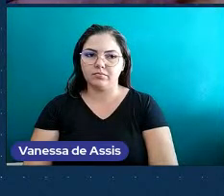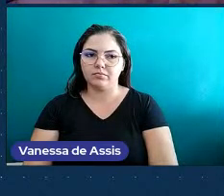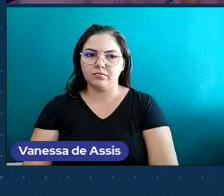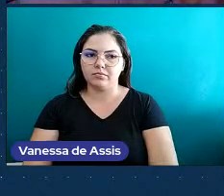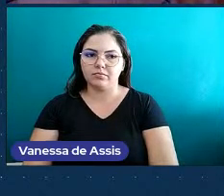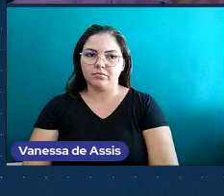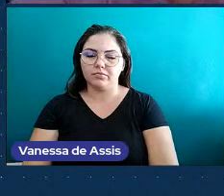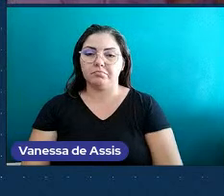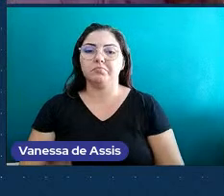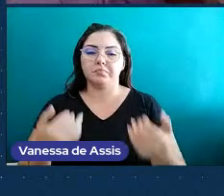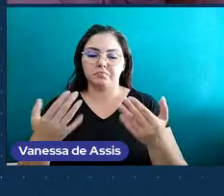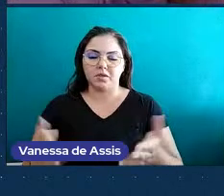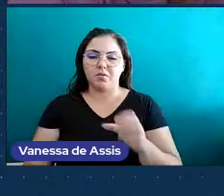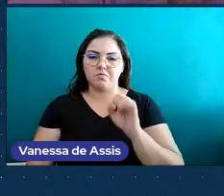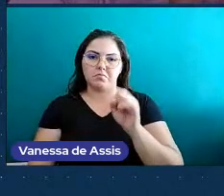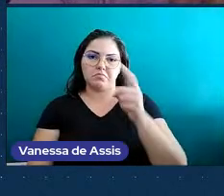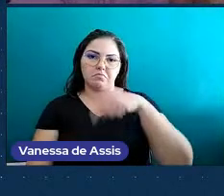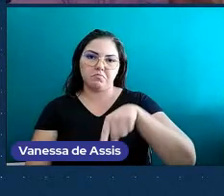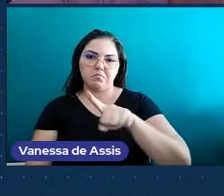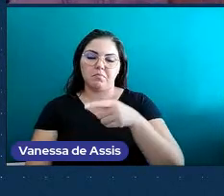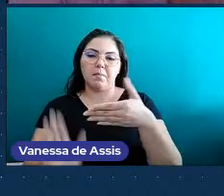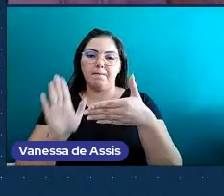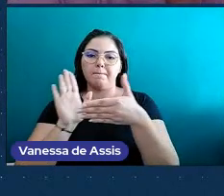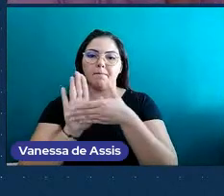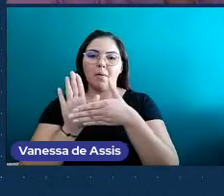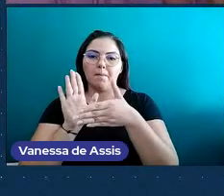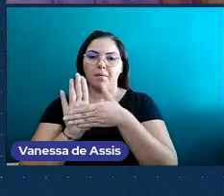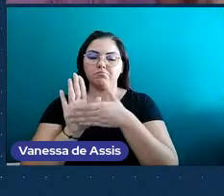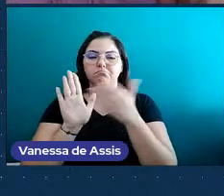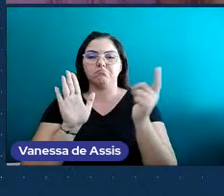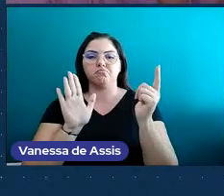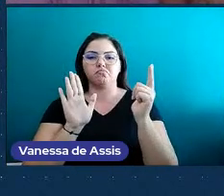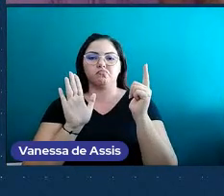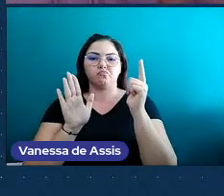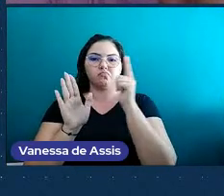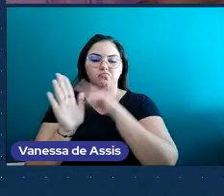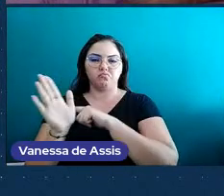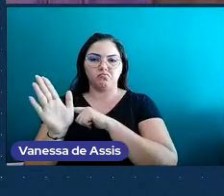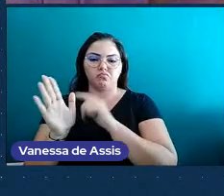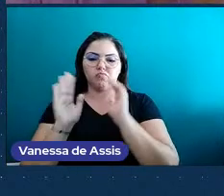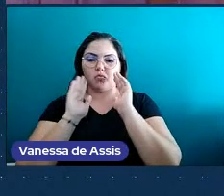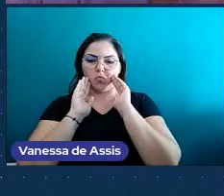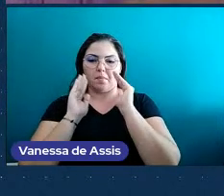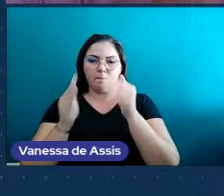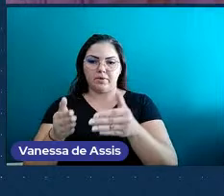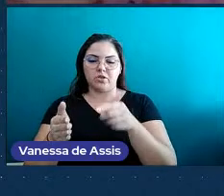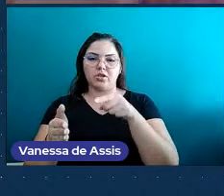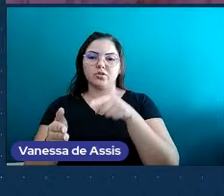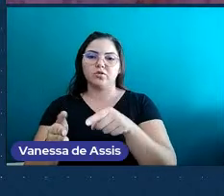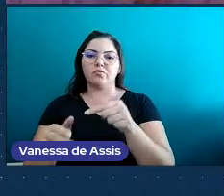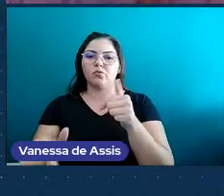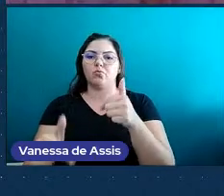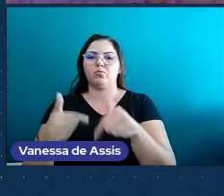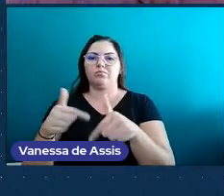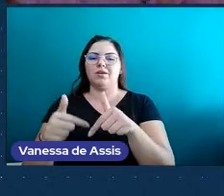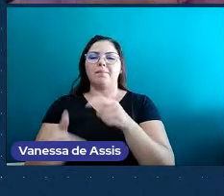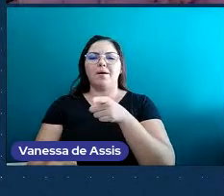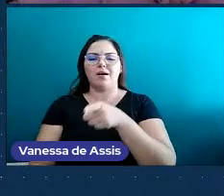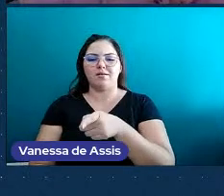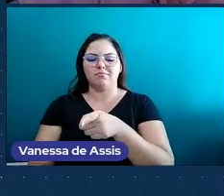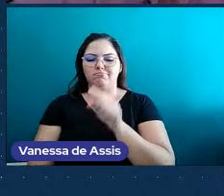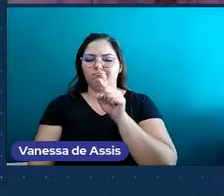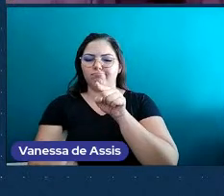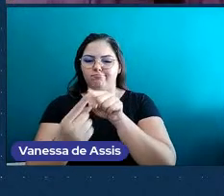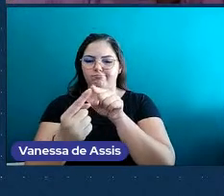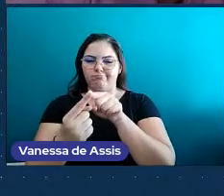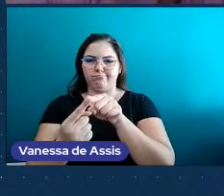propor a alcançar um determinado conjunto de objetivos, aquilo é o seu trabalho desse momento. O que aparecer